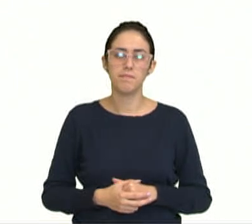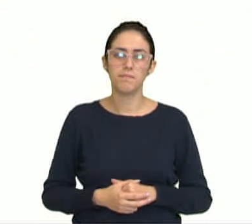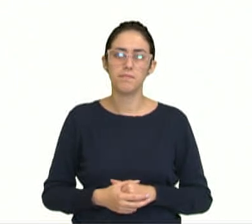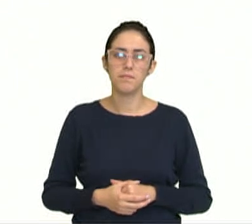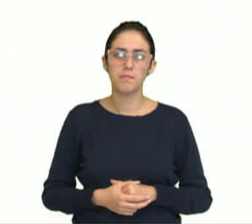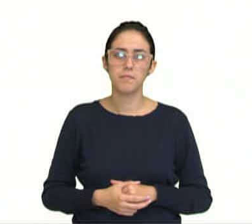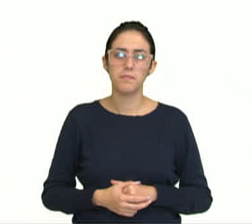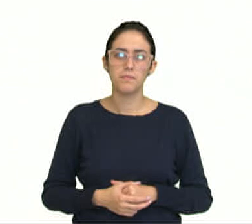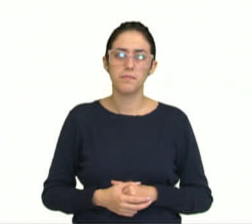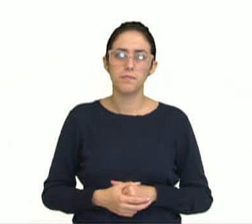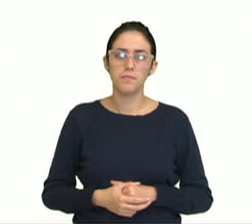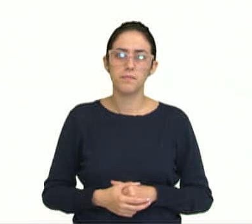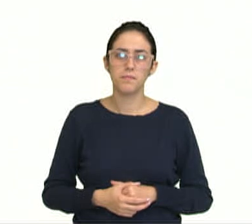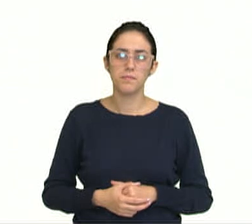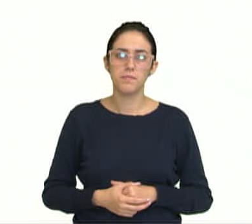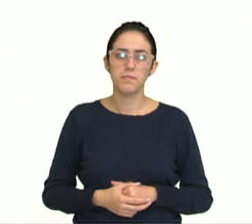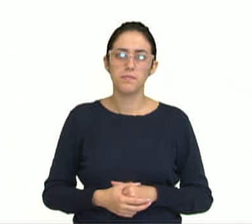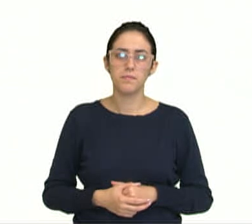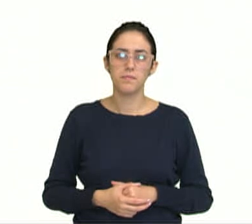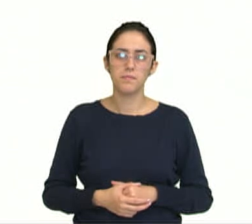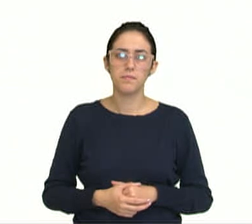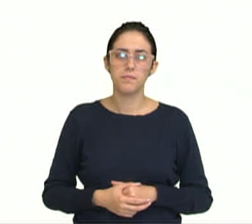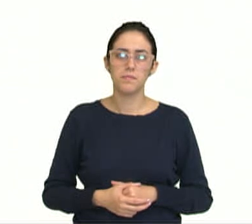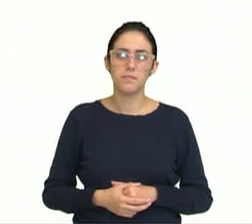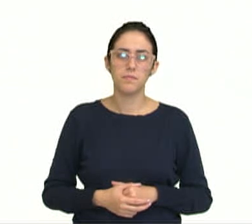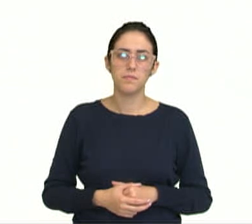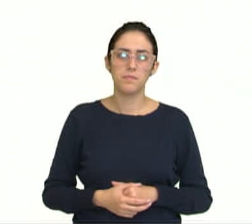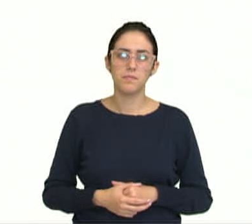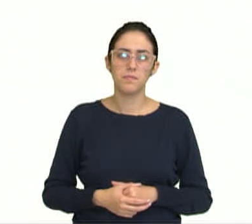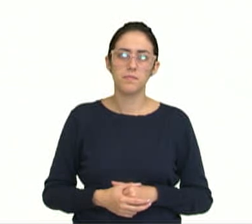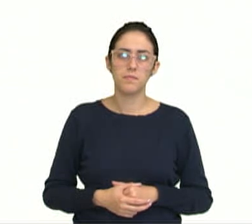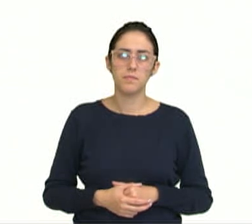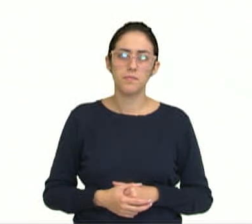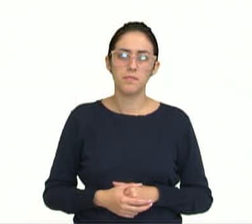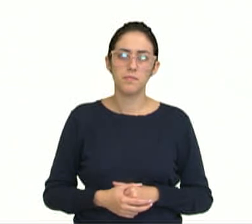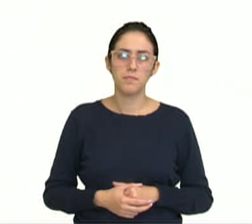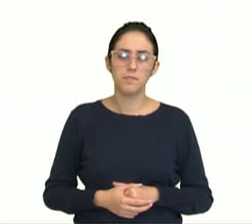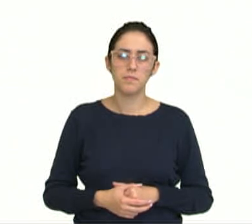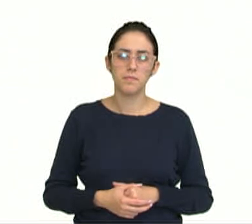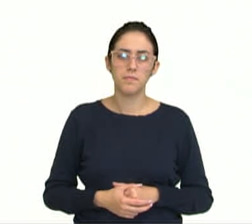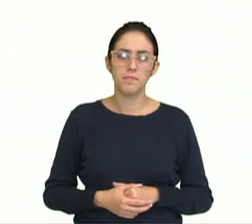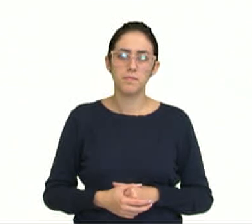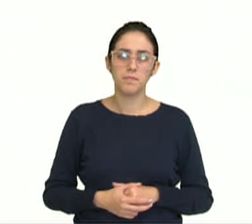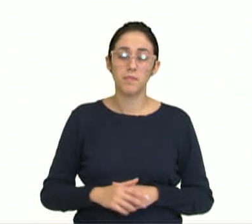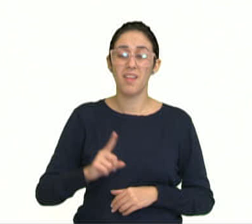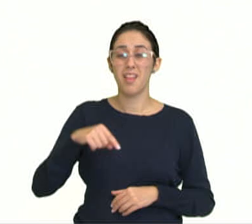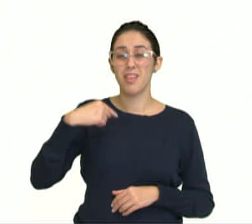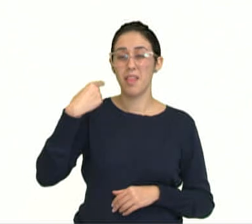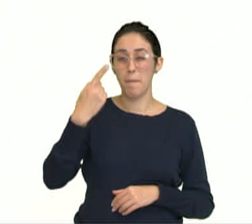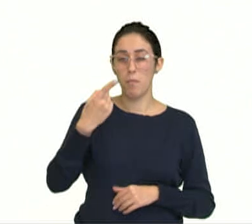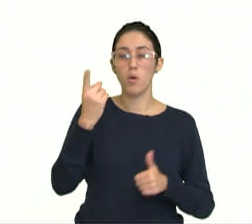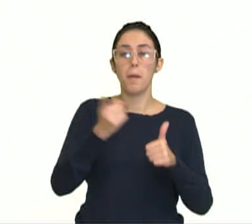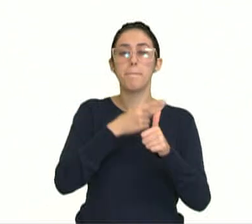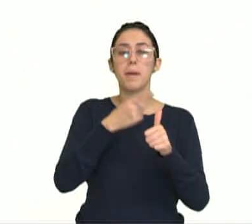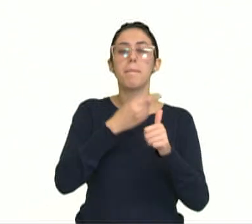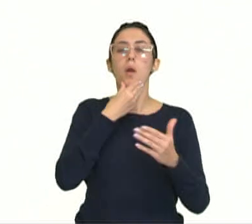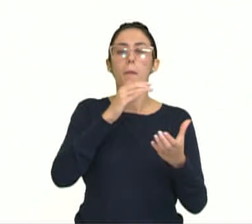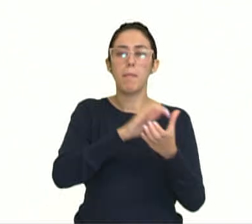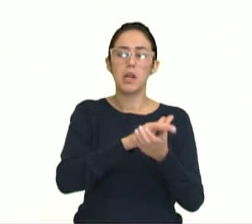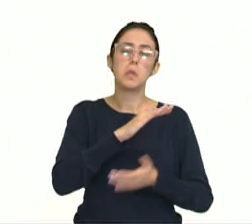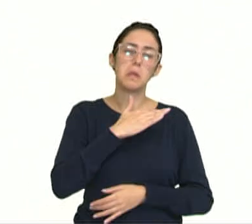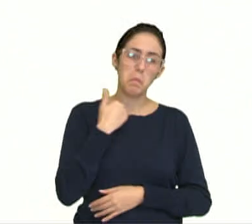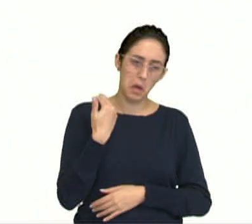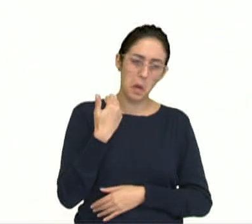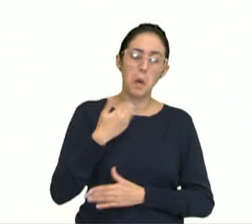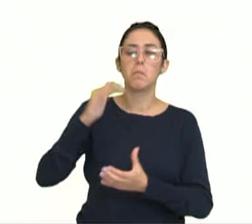in 1523, she married Lord Latimer. Depois que o primeiro marido dela morreu no ano de 1523, ela se